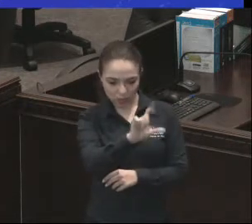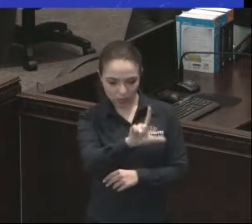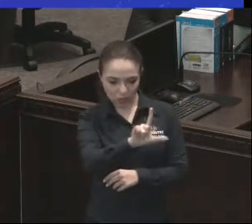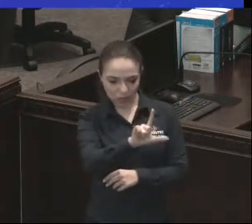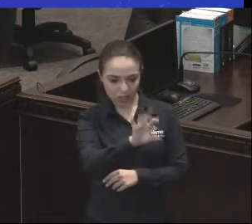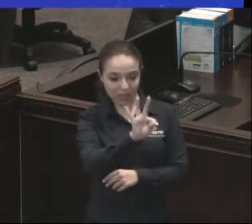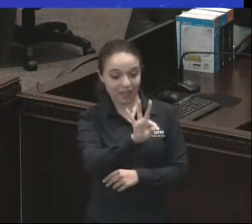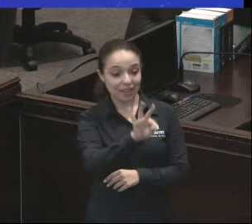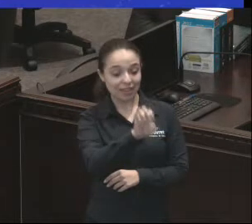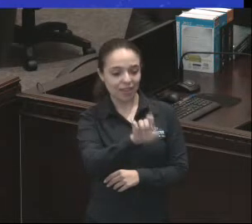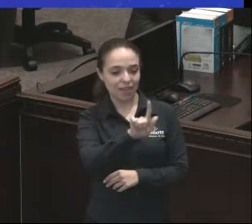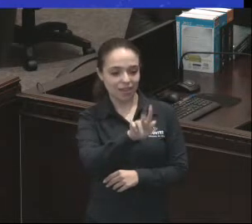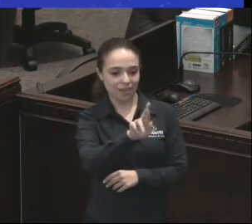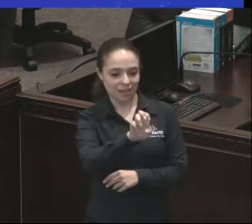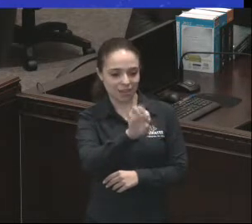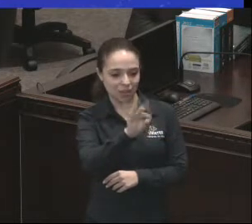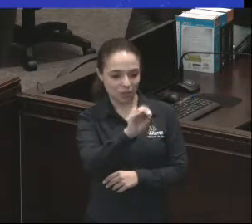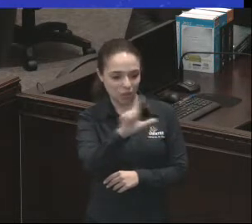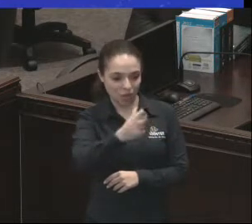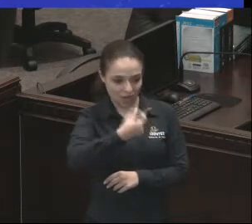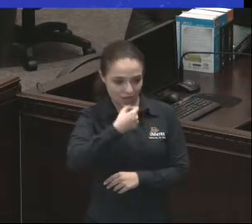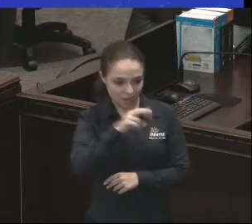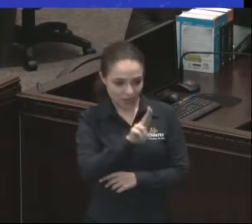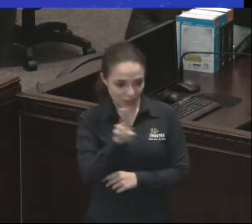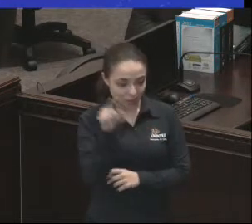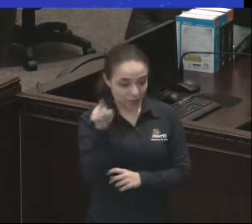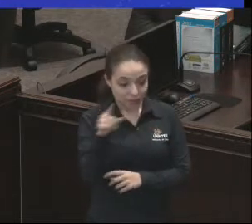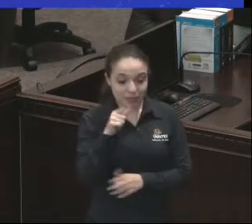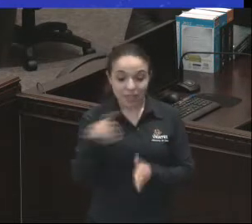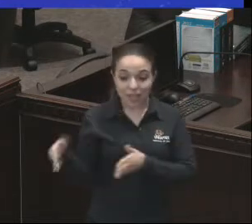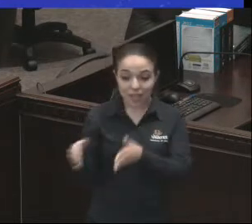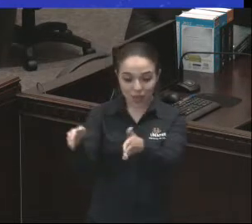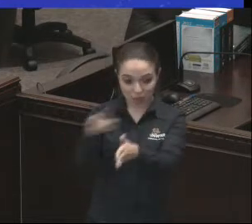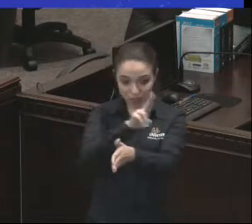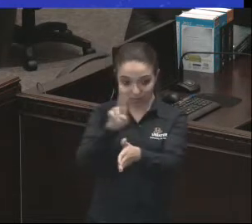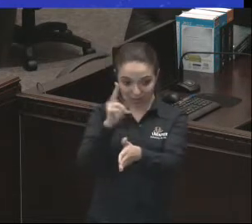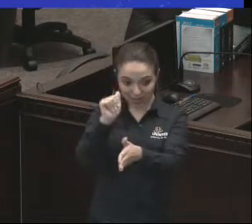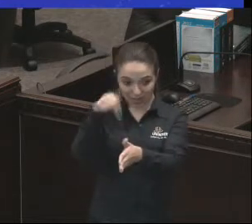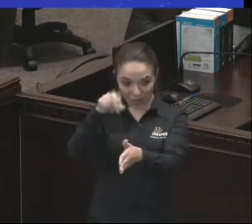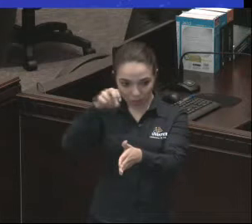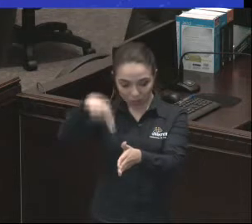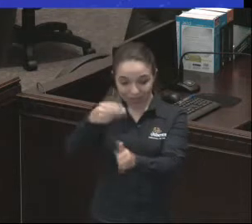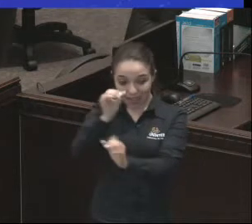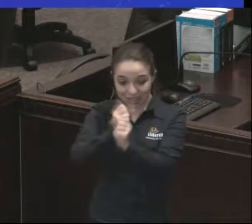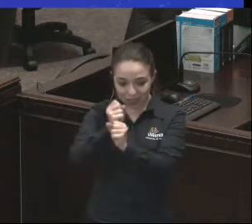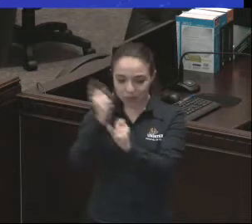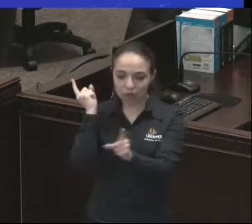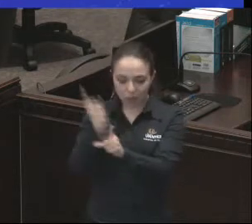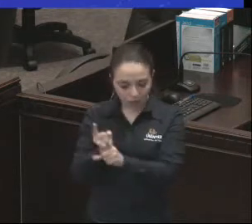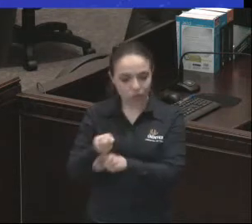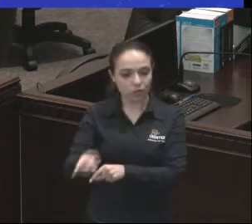ambiente. E ela foi, eles monitoraram o rio Reno por 10 anos e durante 10 anos